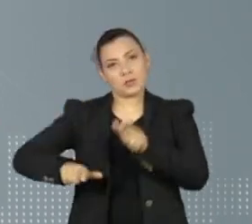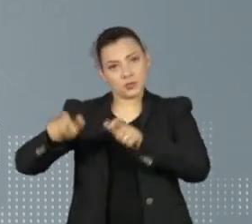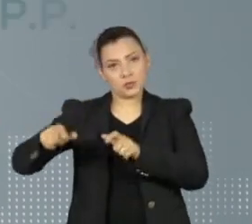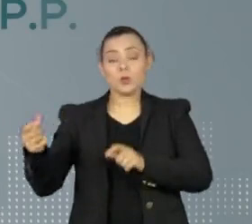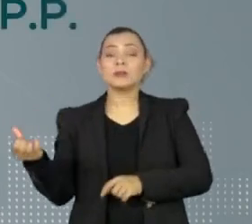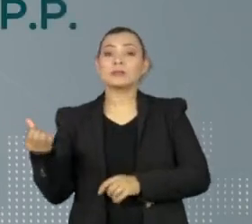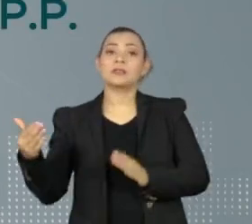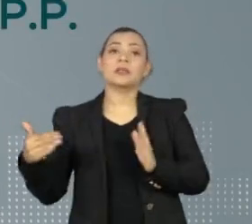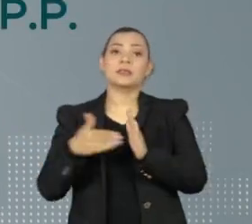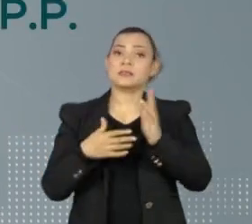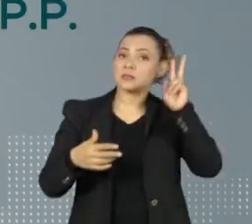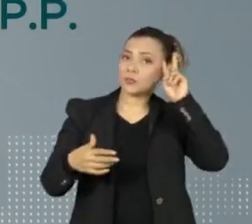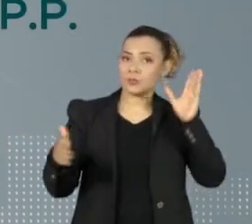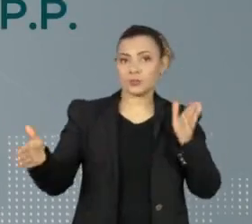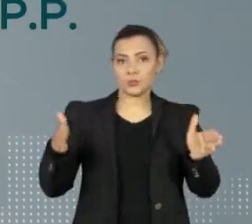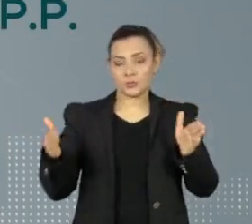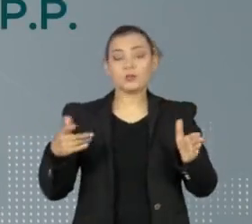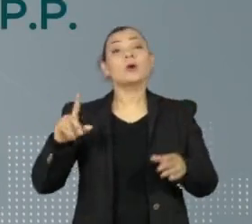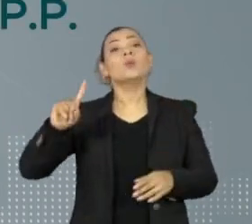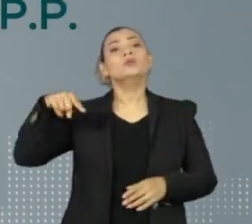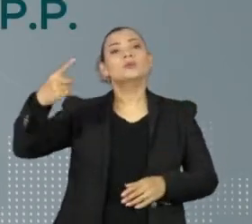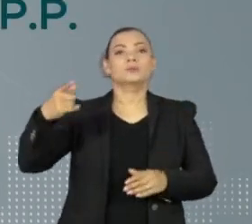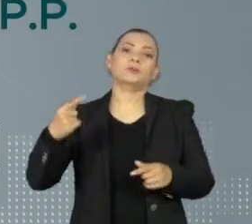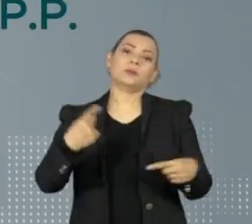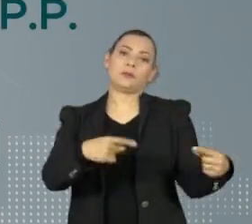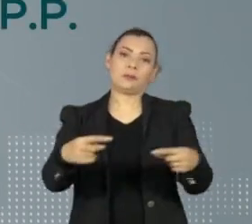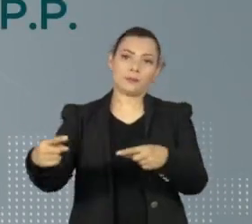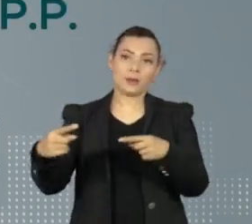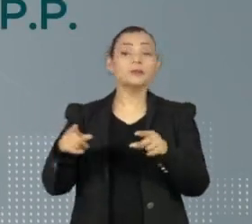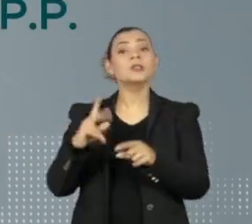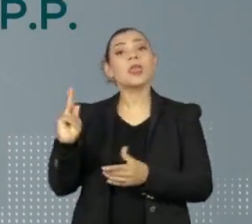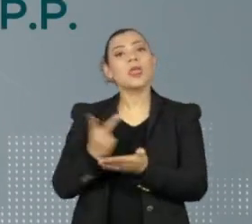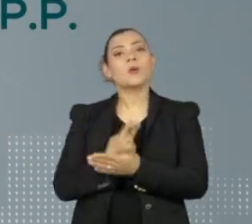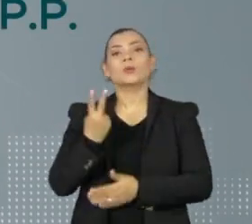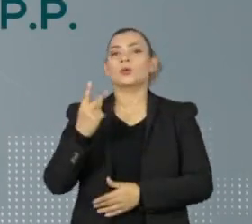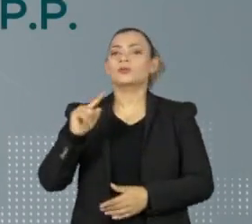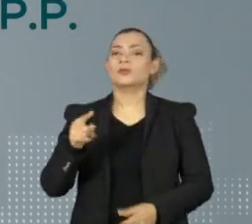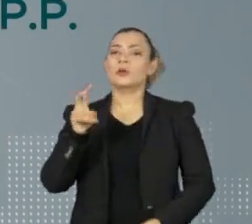sexta e segunda-feira um dia após o debate a margem de erro é de 2,2 pontos